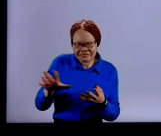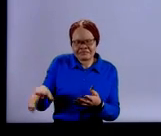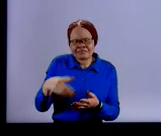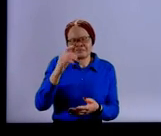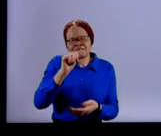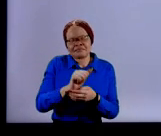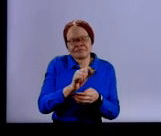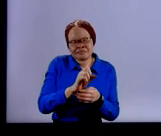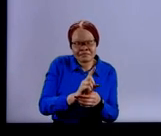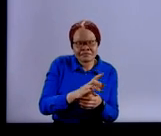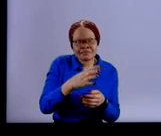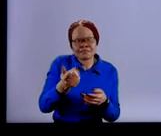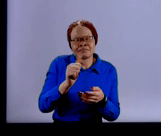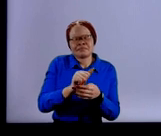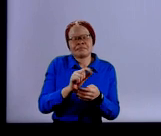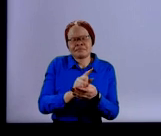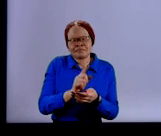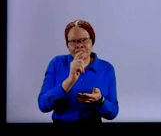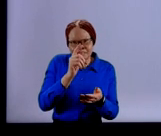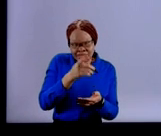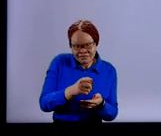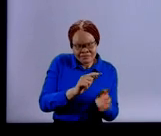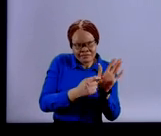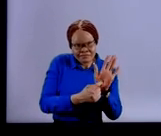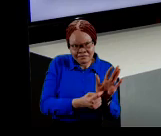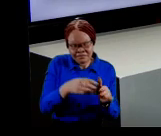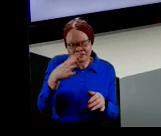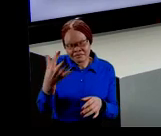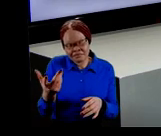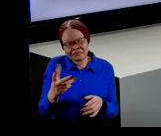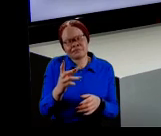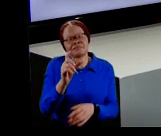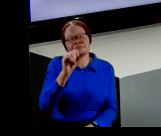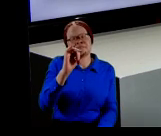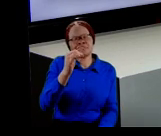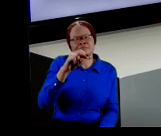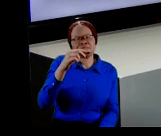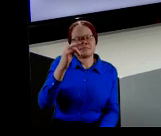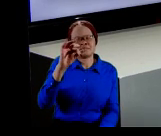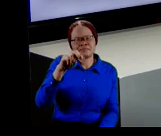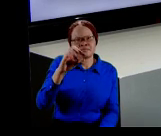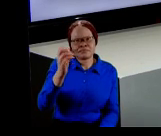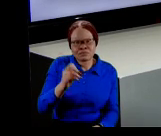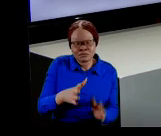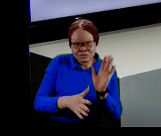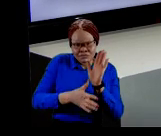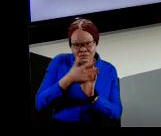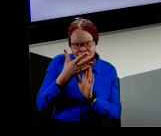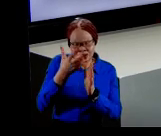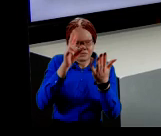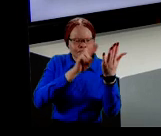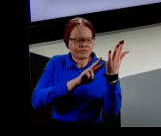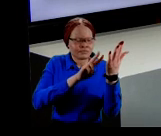determinantes artigos definidos e indefinidos iremos começar a aula de hoje